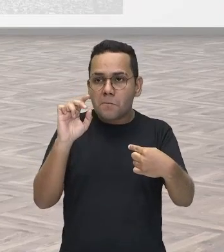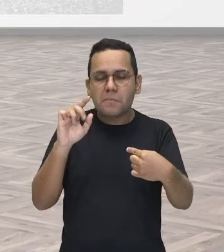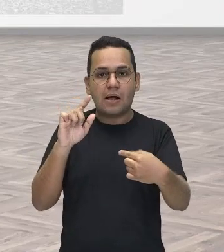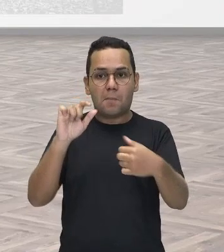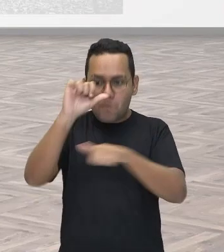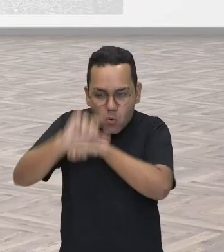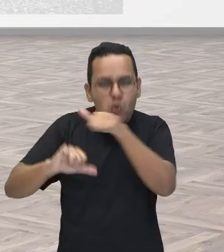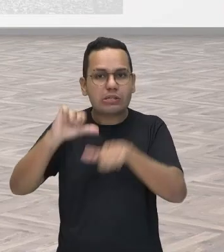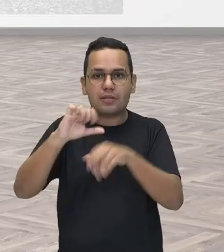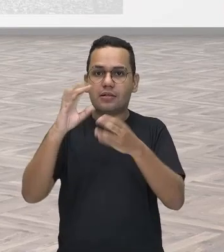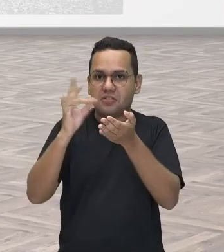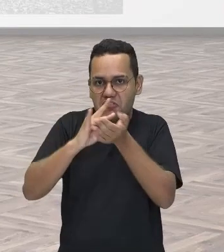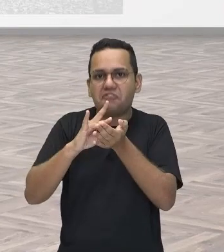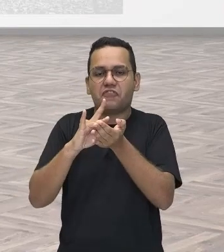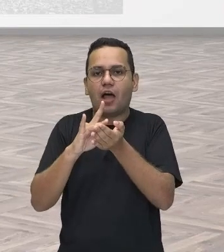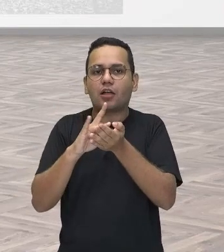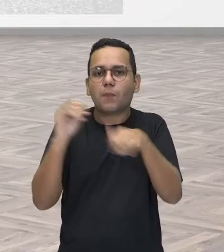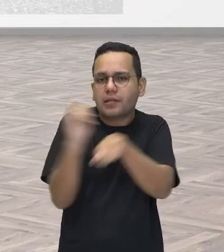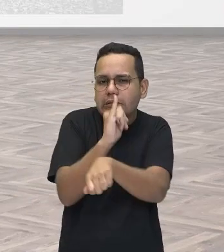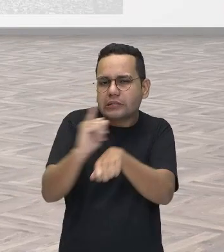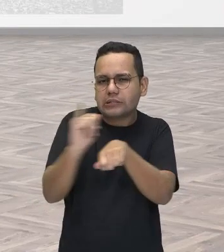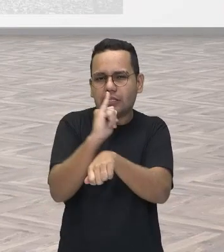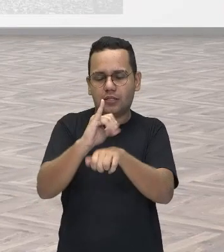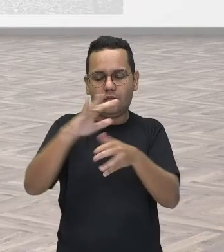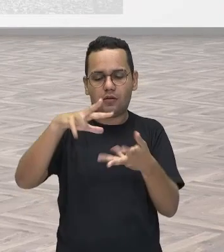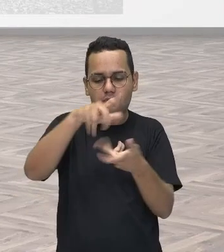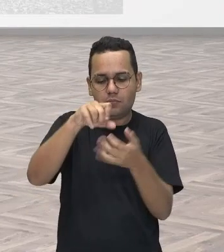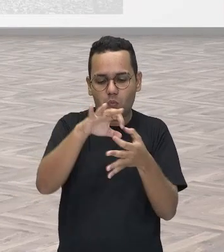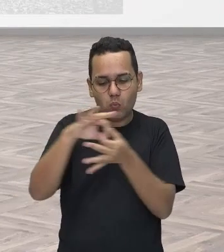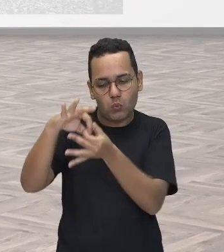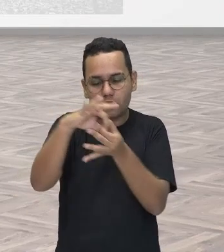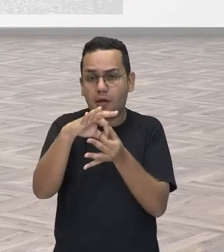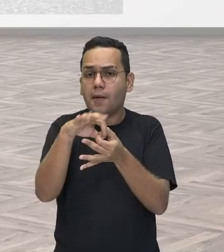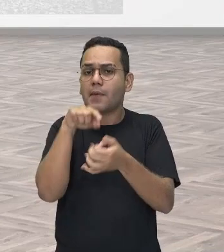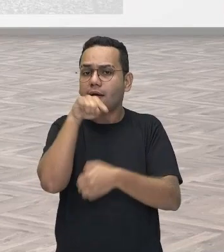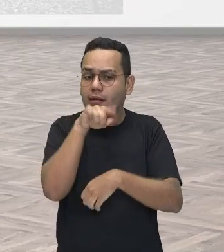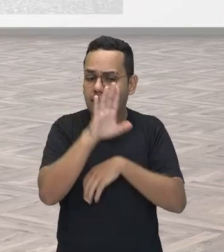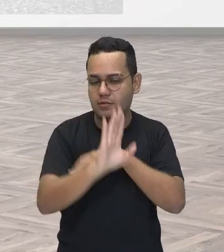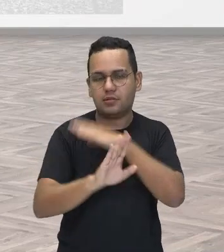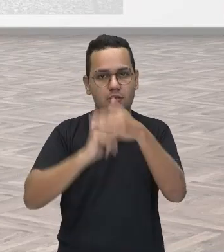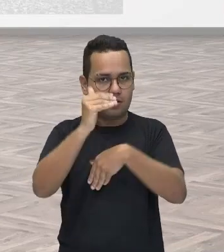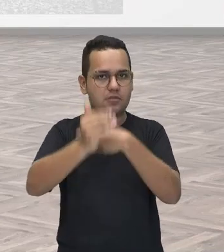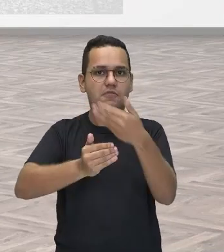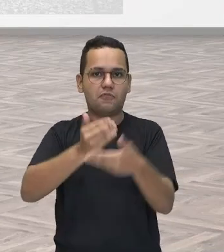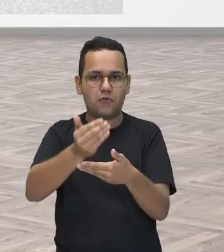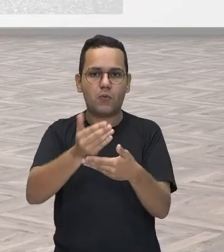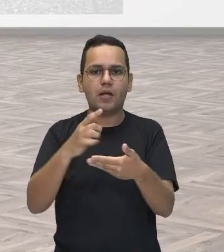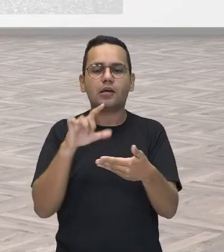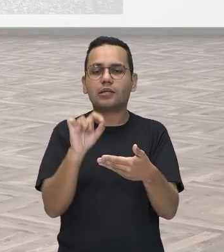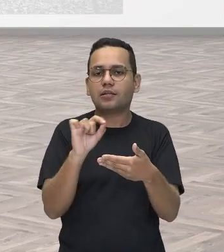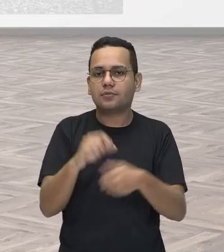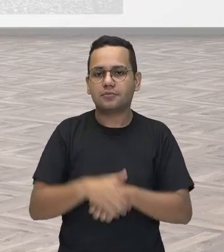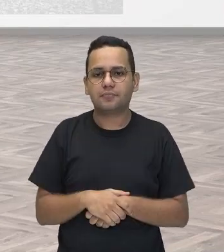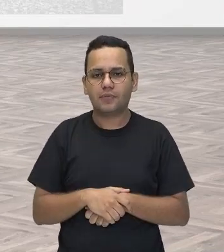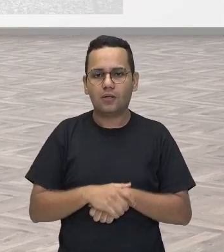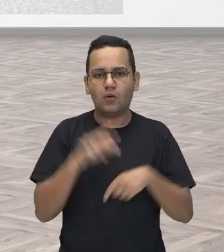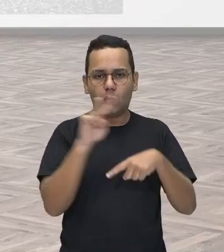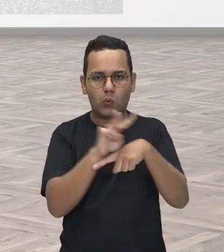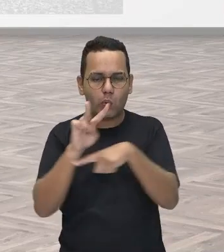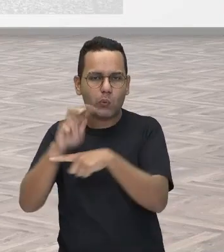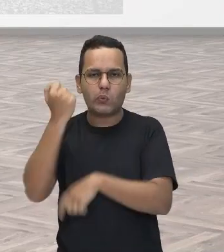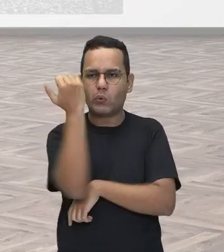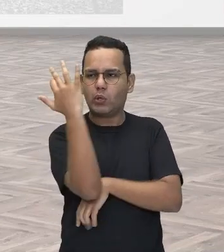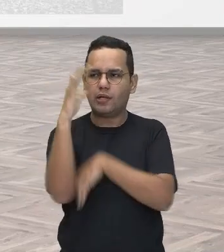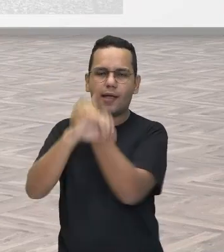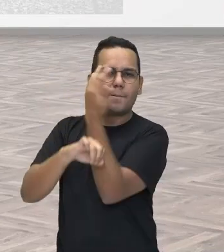sustentáveis para o desenvolvimento da região, equilibrando a conservação ambiental, direitos